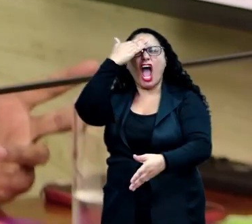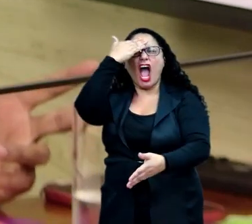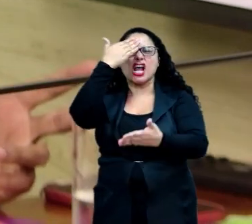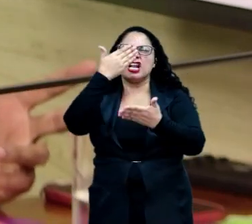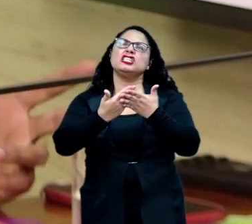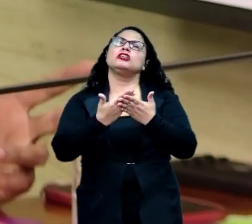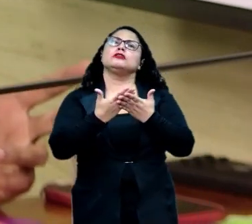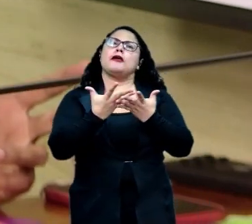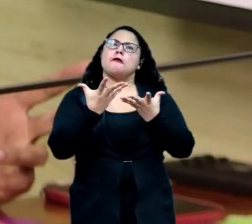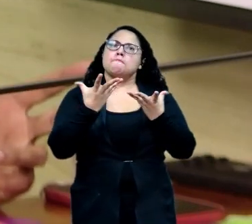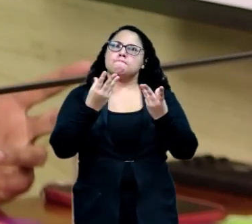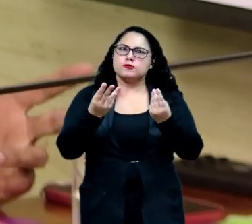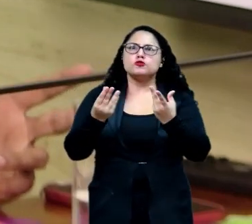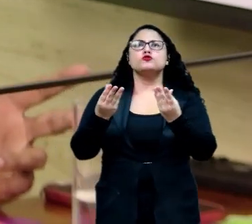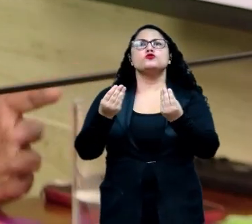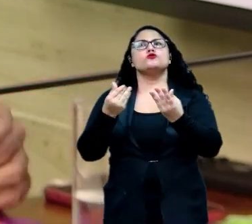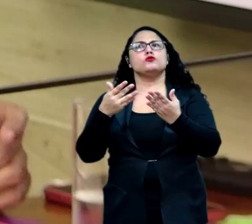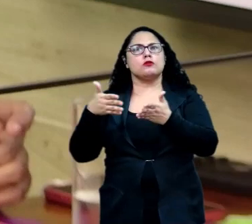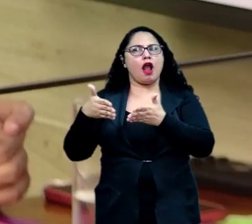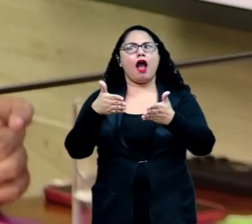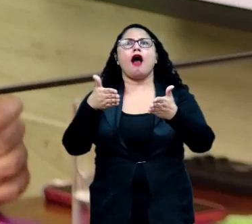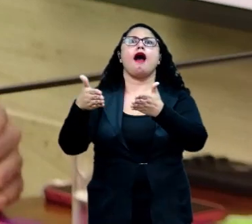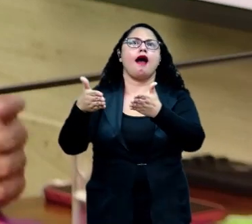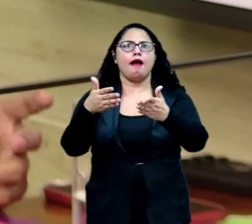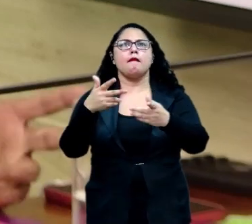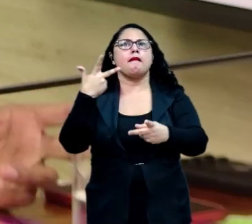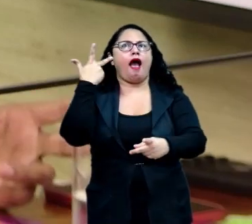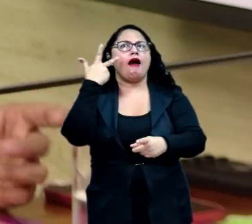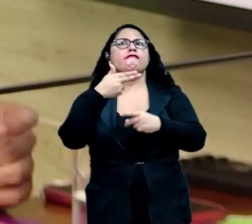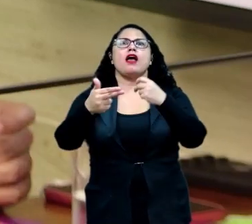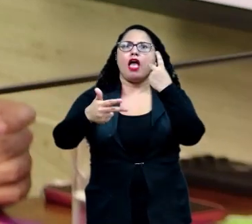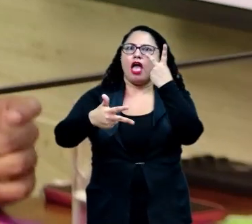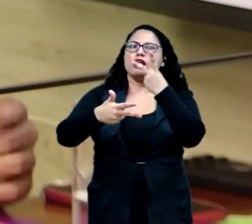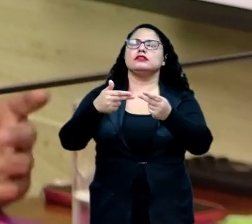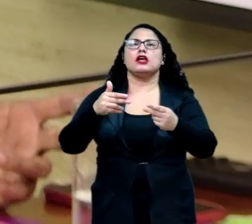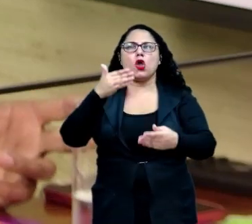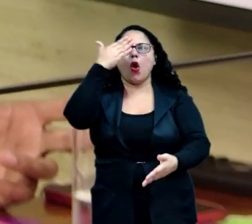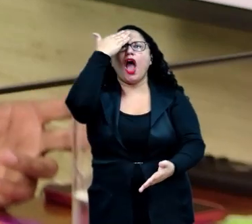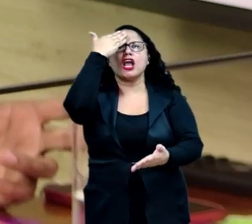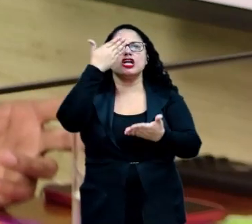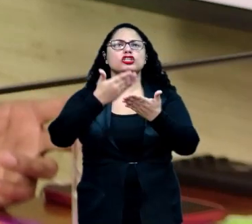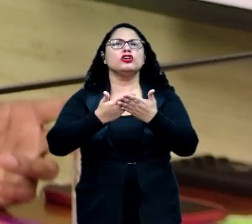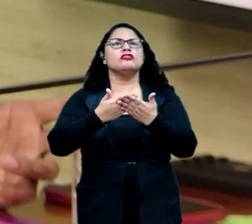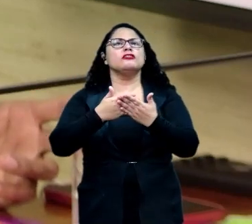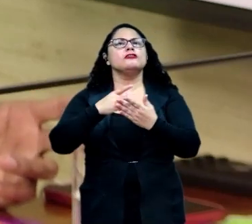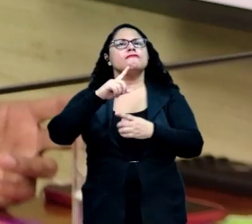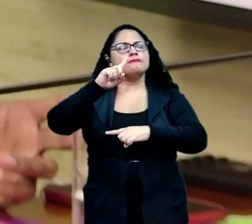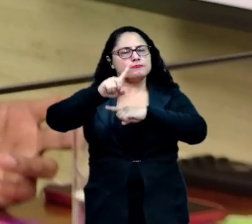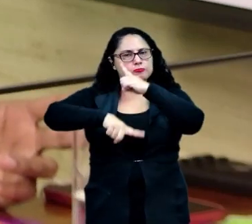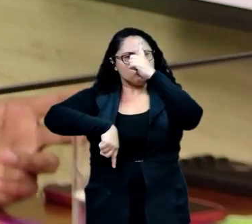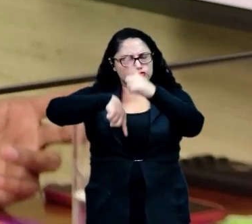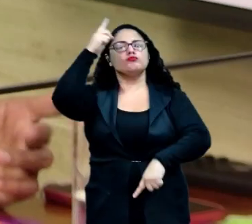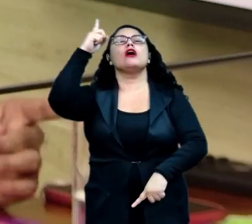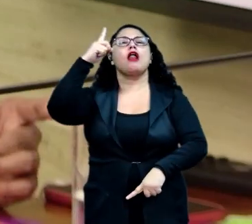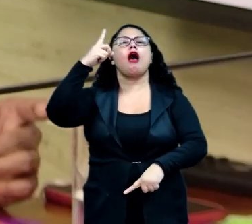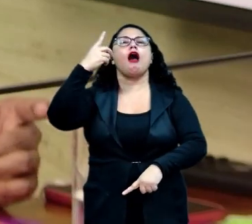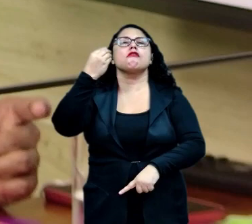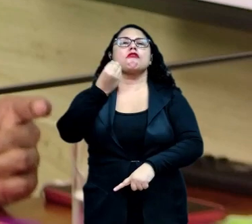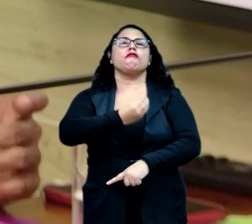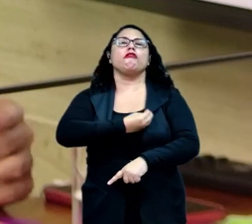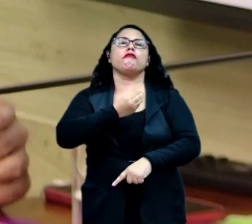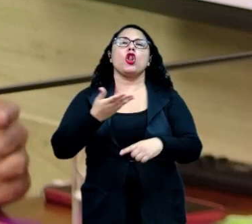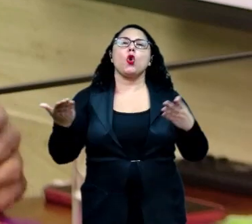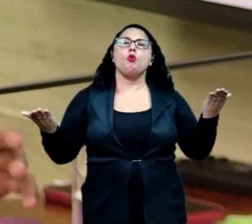ainda tem muito que conquistar, muito. E eu acredito que a gente vai superar isso que a gente está vivendo